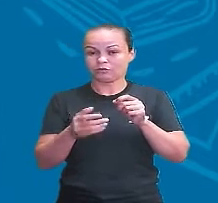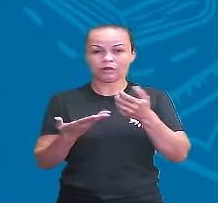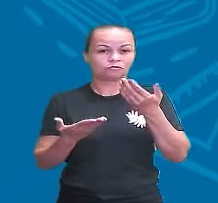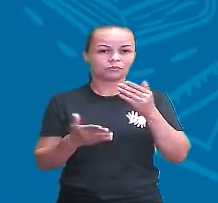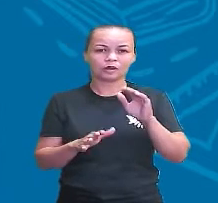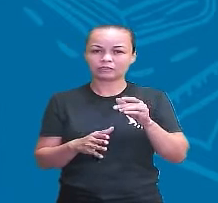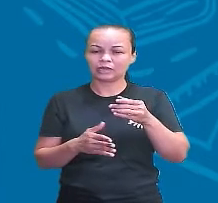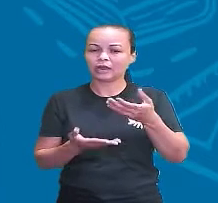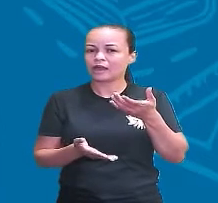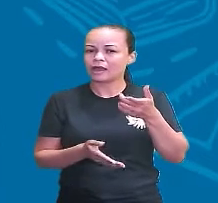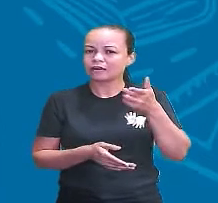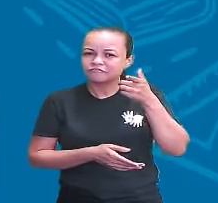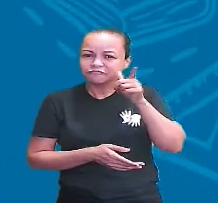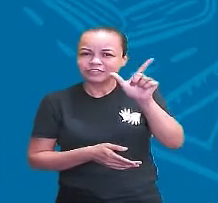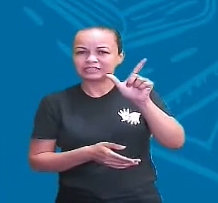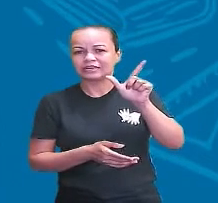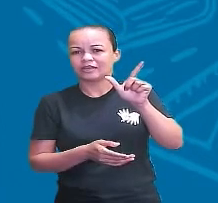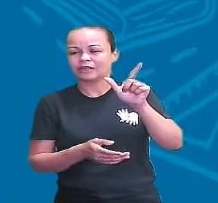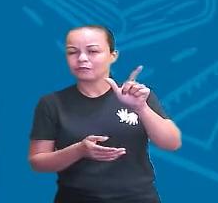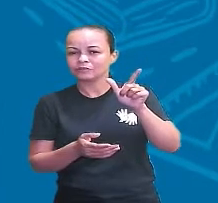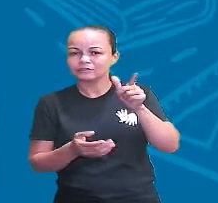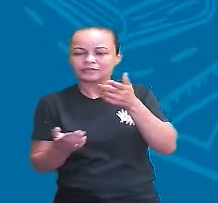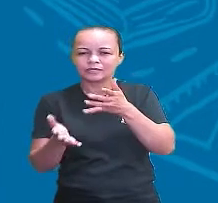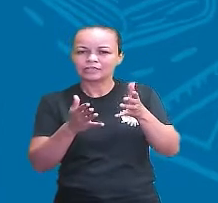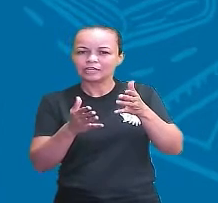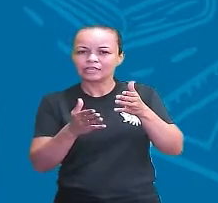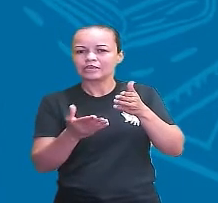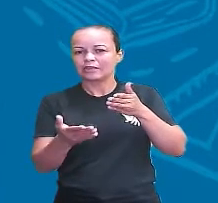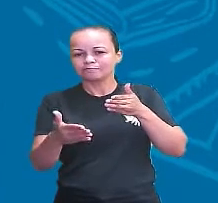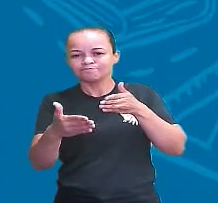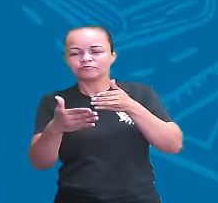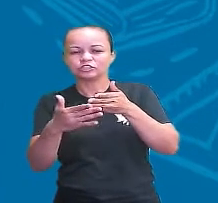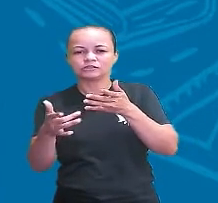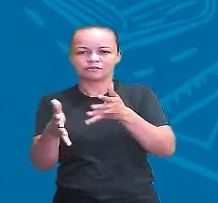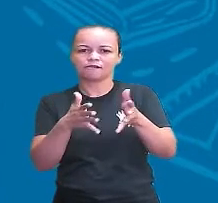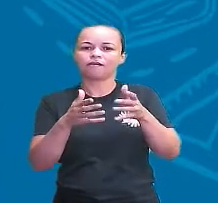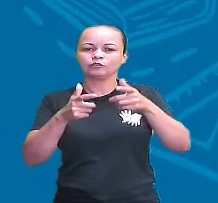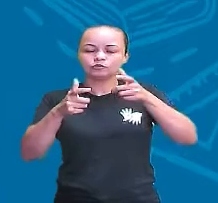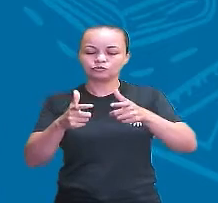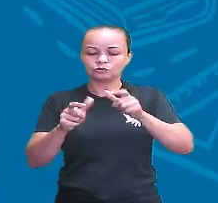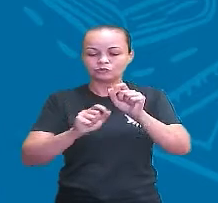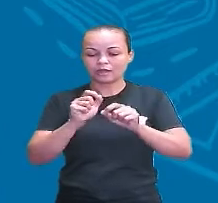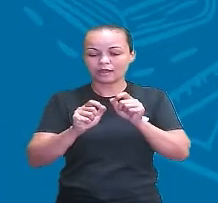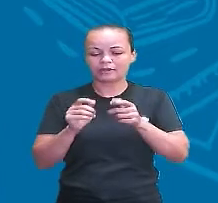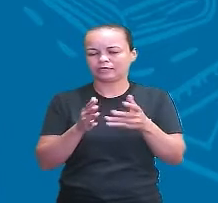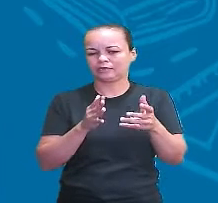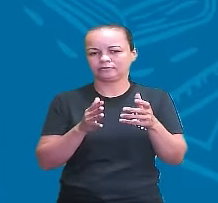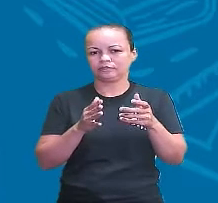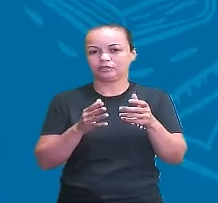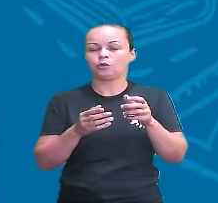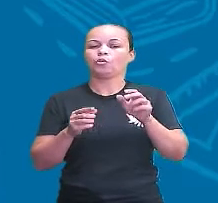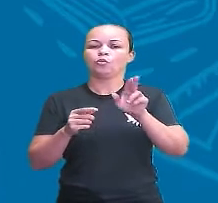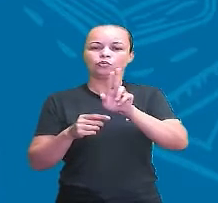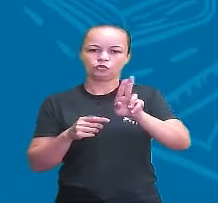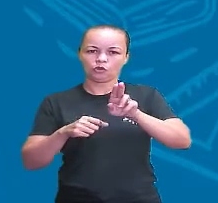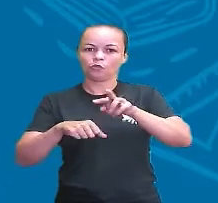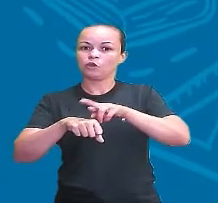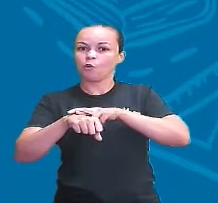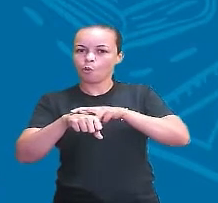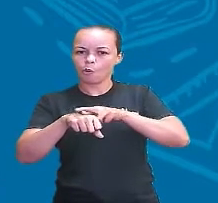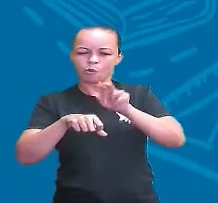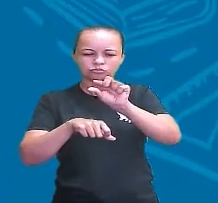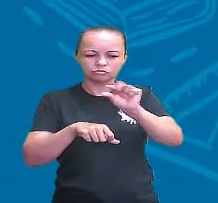ele vencerá a partida. Então, nota que essas palavrinhas que estão aí num tom arroxeado é exatamente para